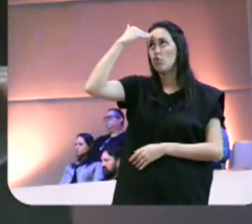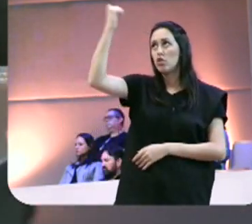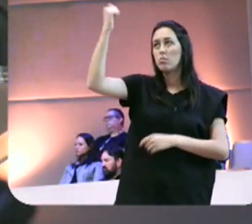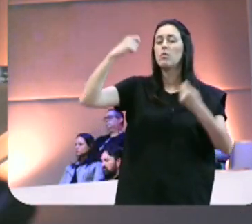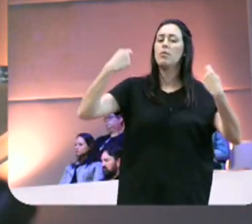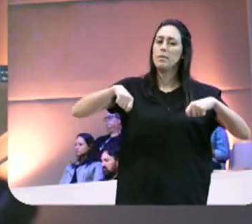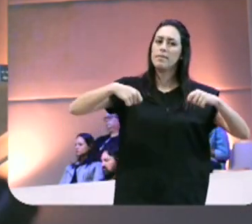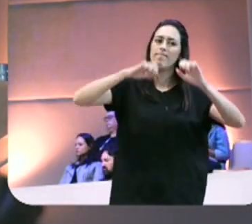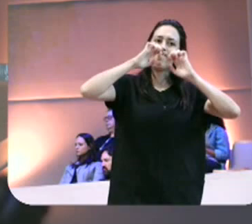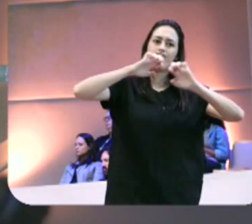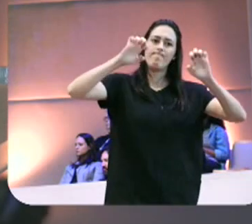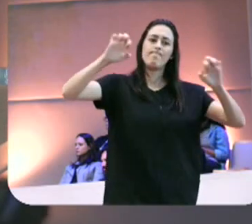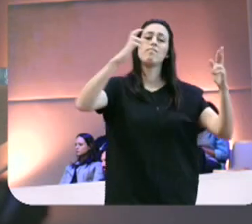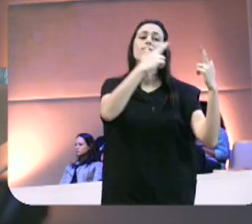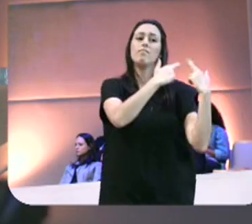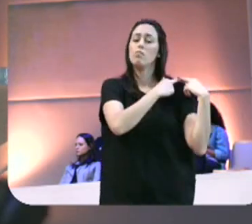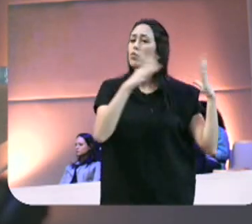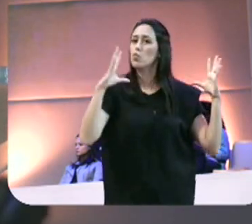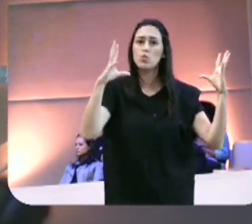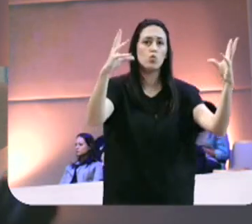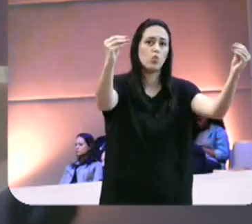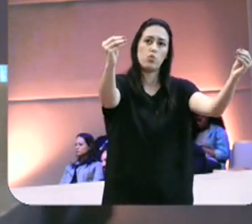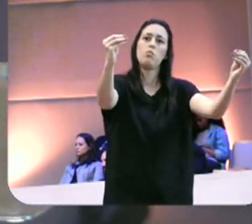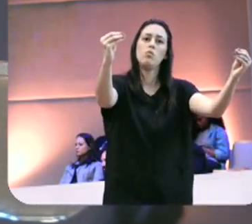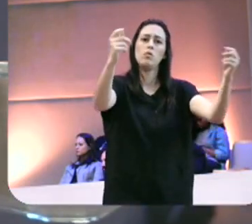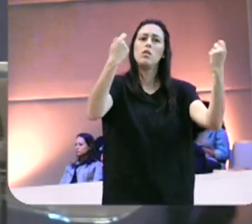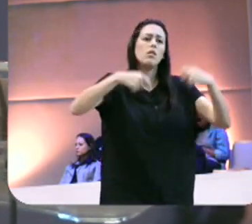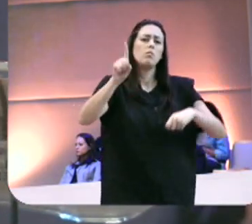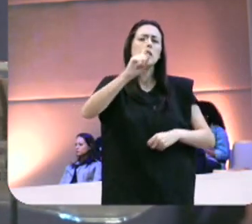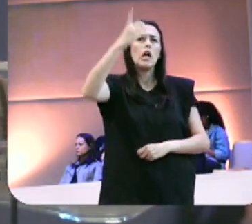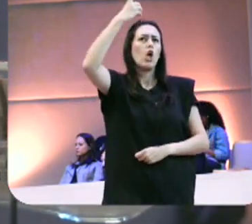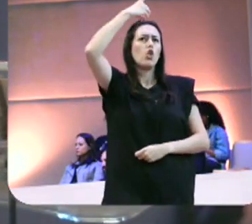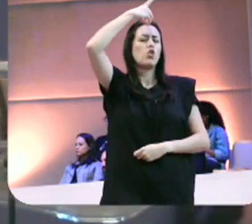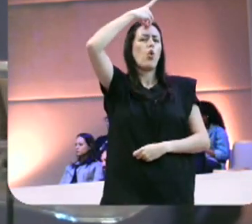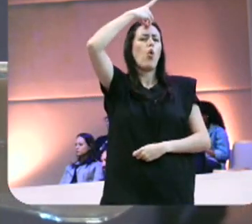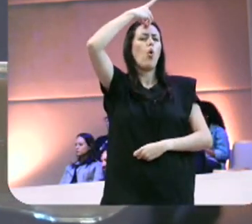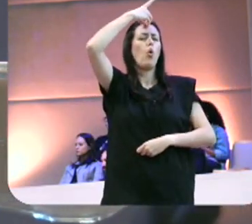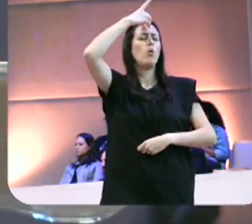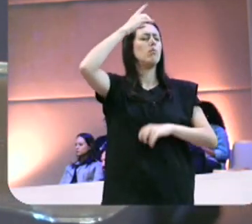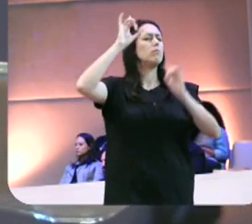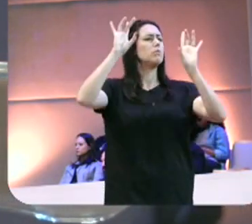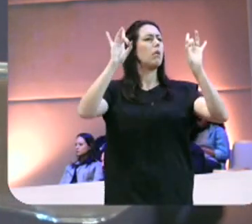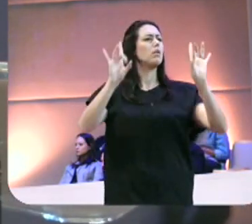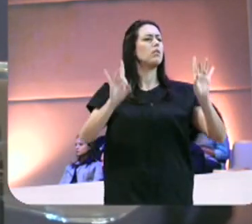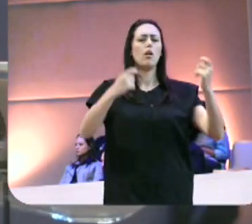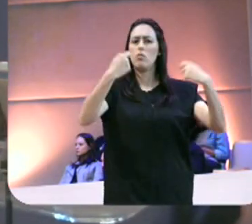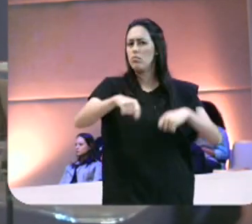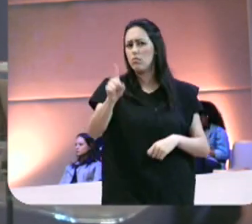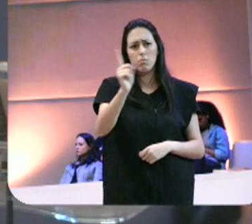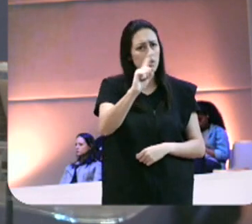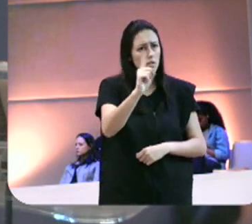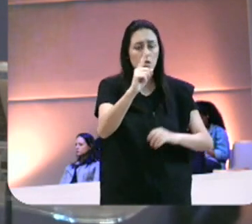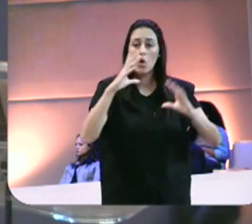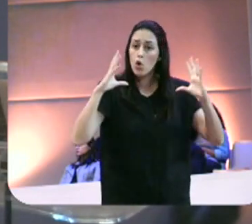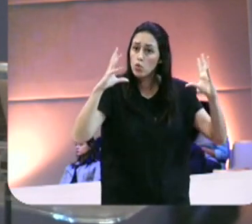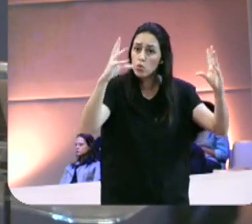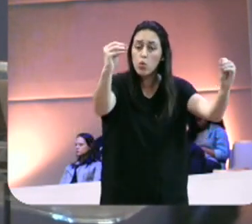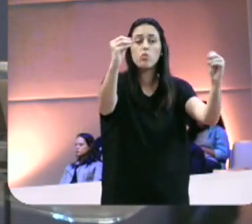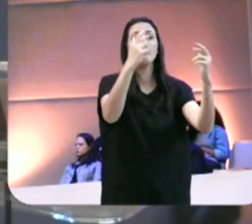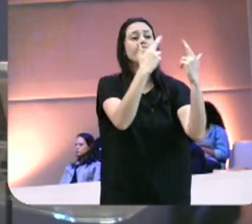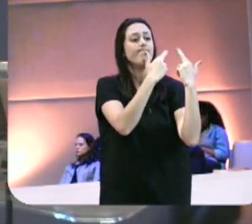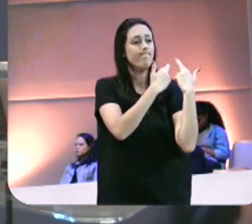um evangelista. Assim como nós não precisamos do dom da fé para orar, nós também não precisamos do dom do evangelista para evangelizar.